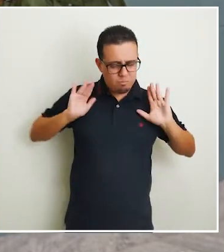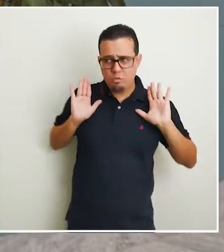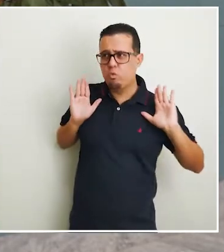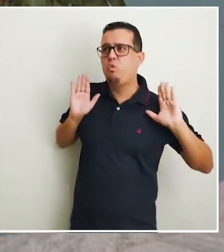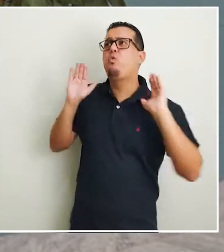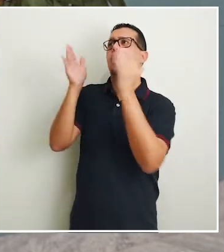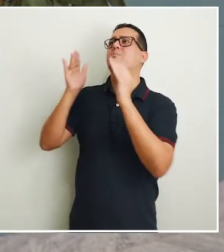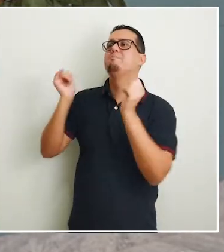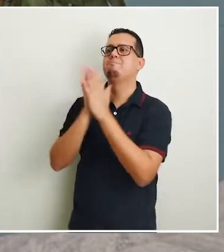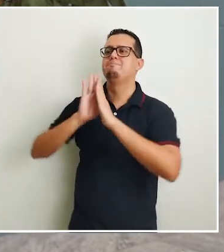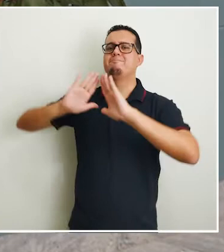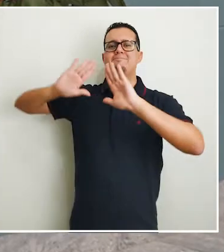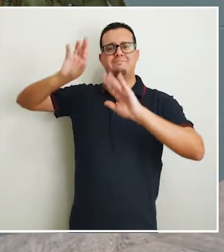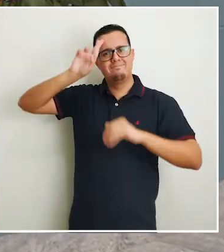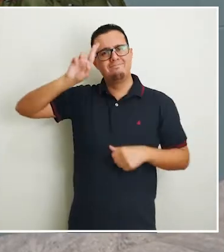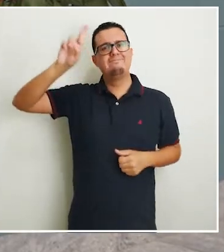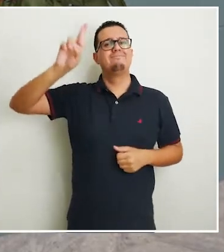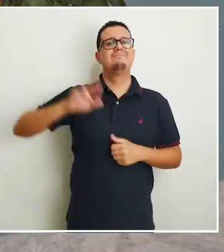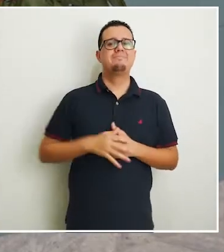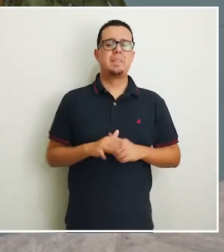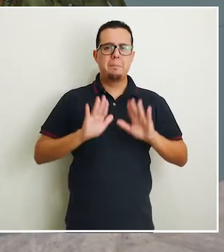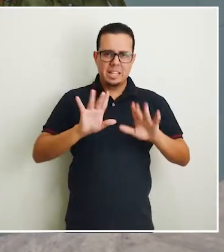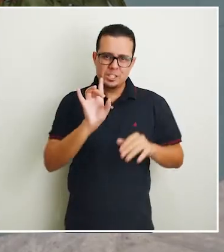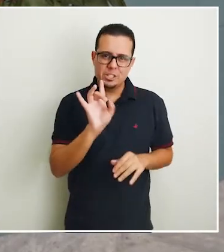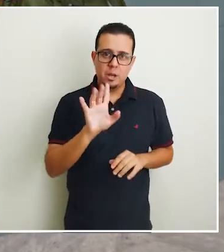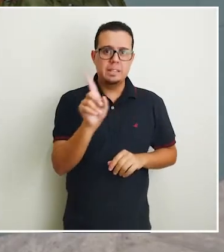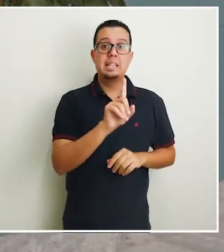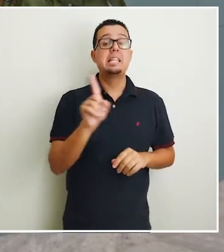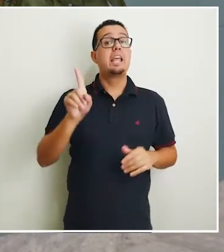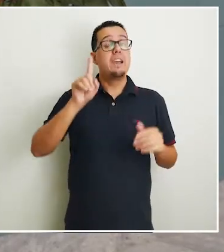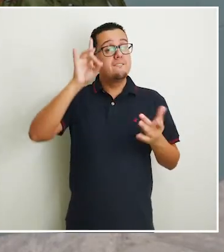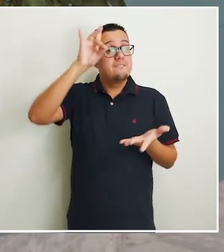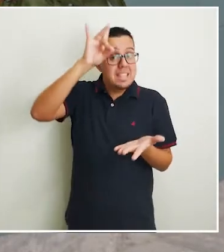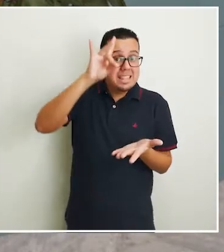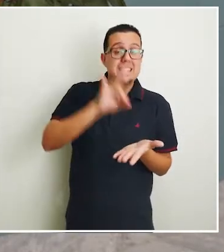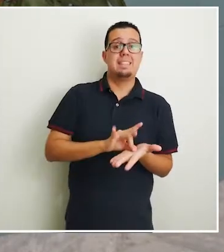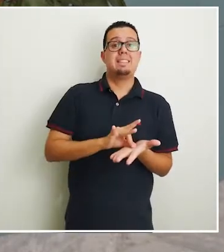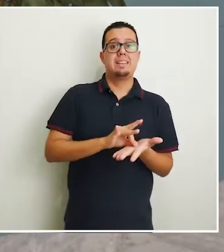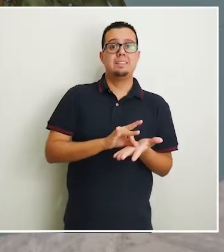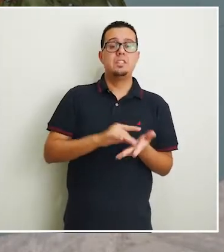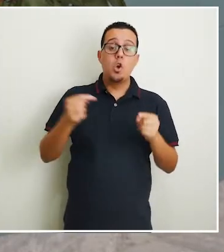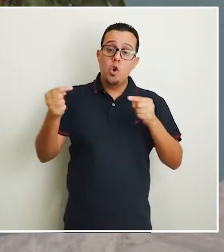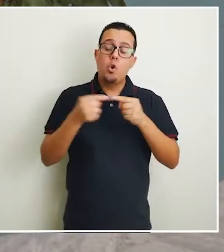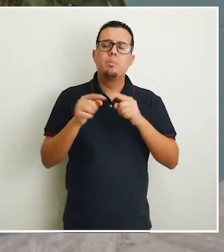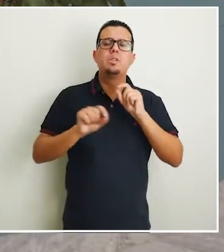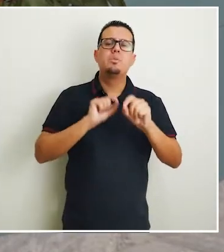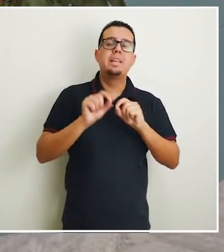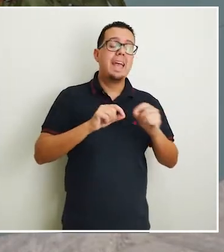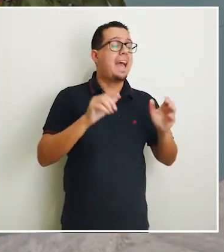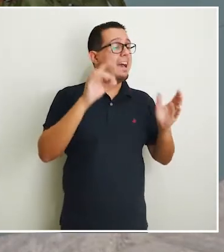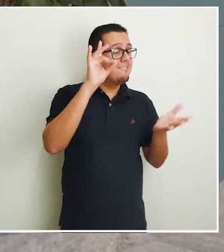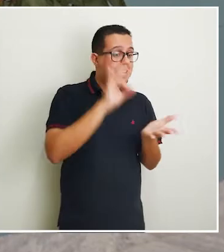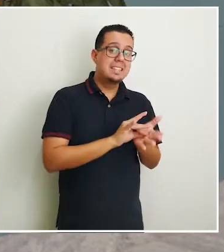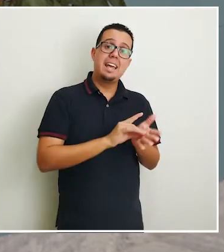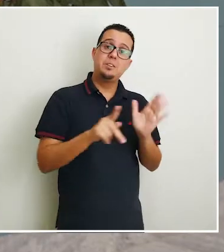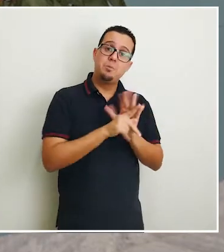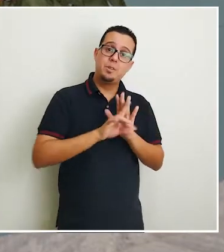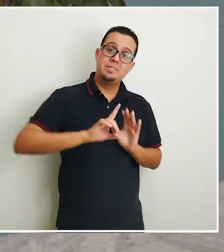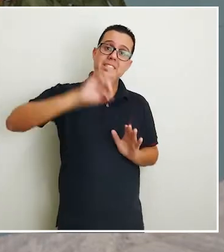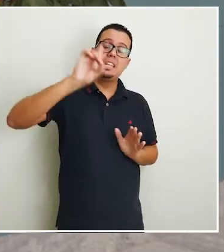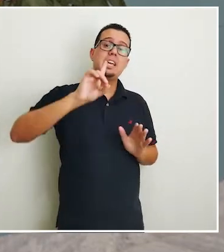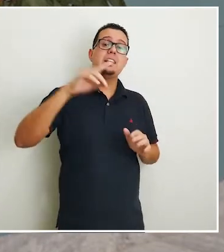a Deus. Mas não só isso, em verdade, de acordo com essa verdade de Deus que é nos revelada nas